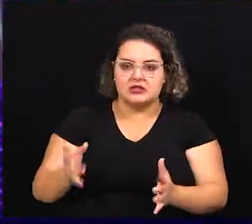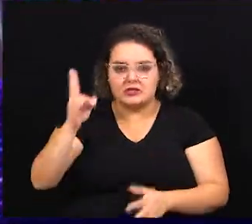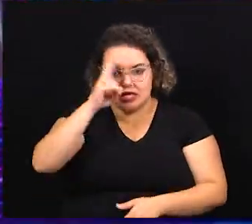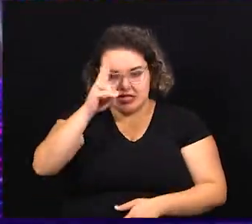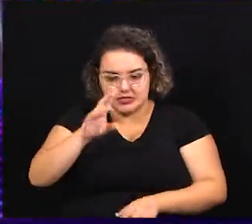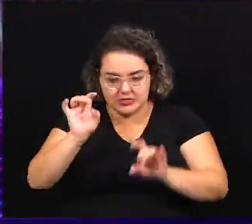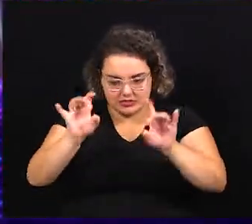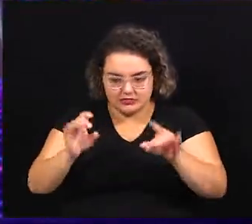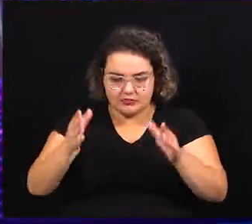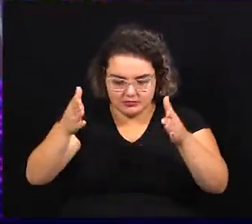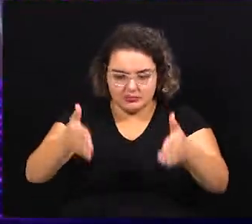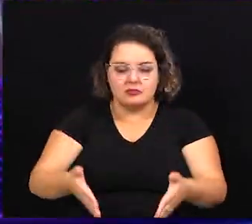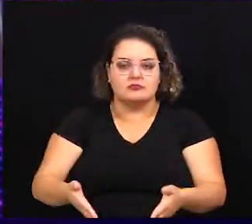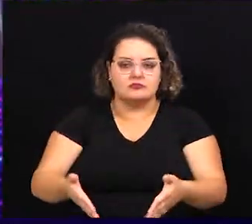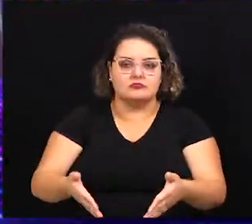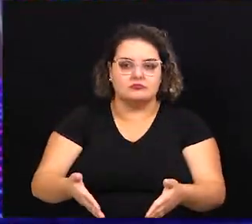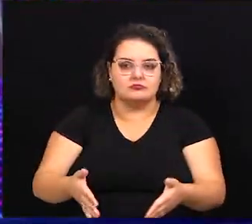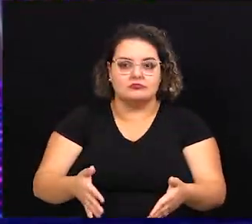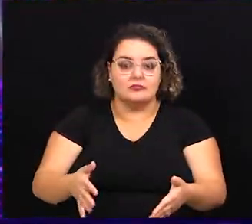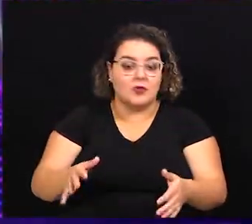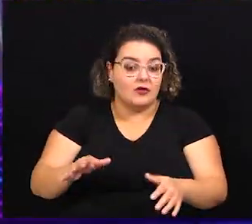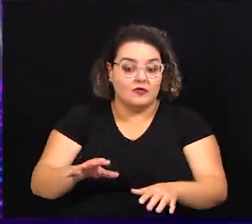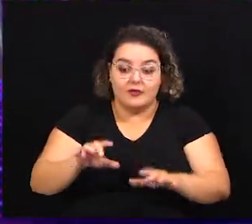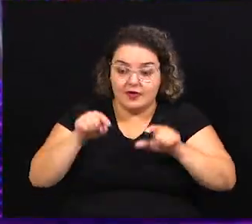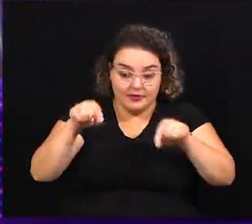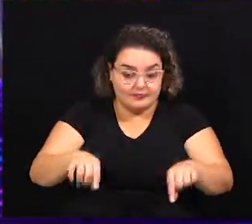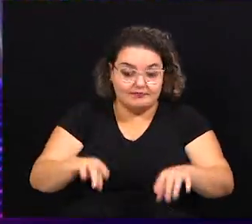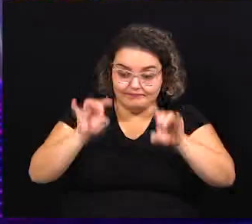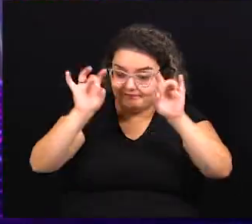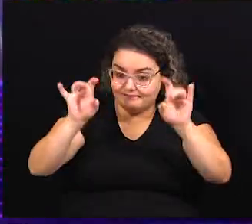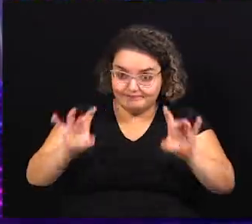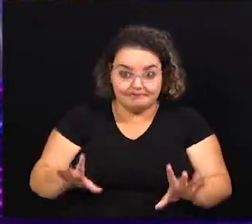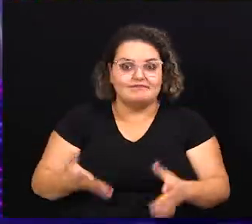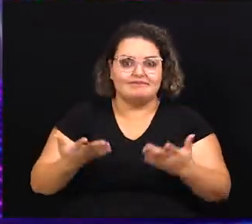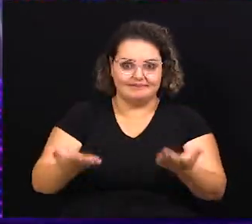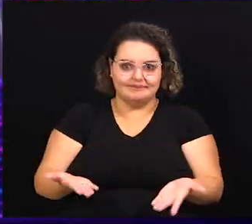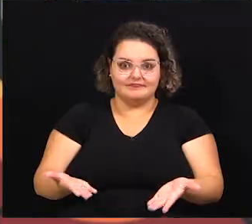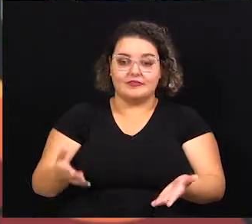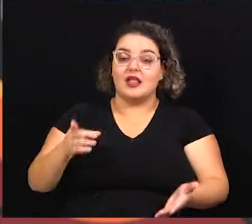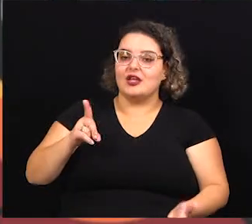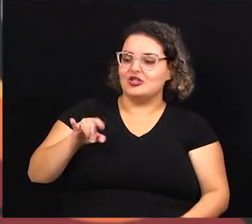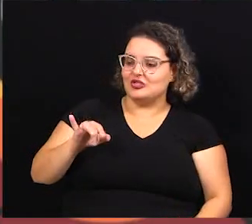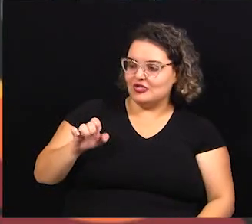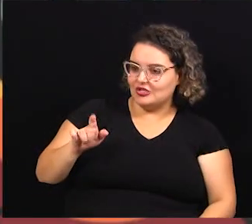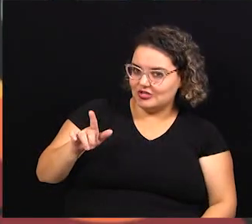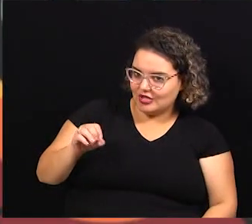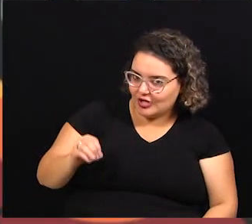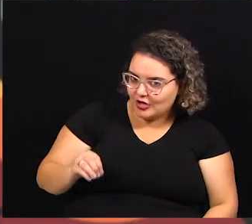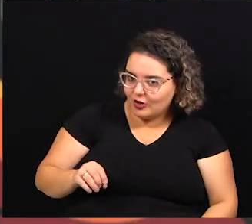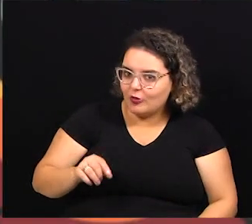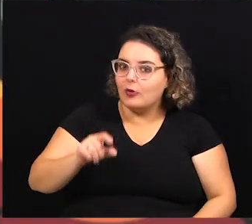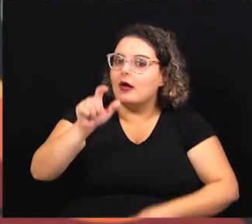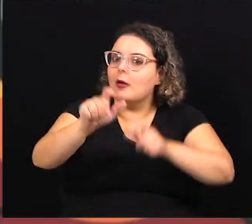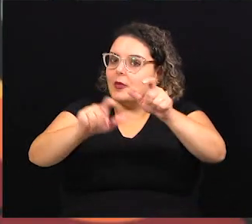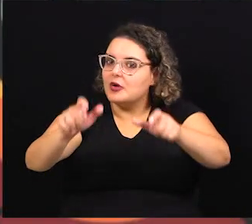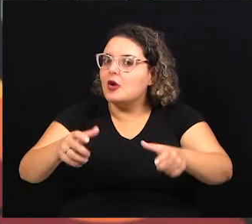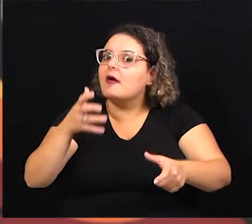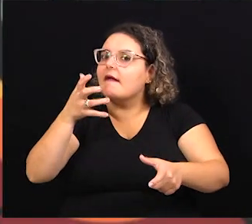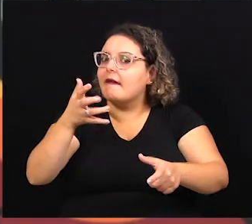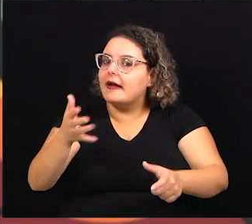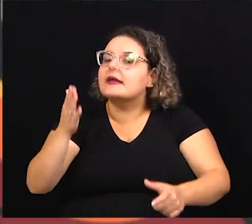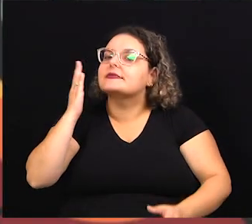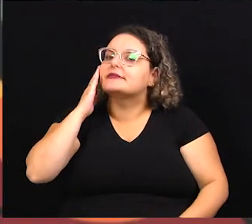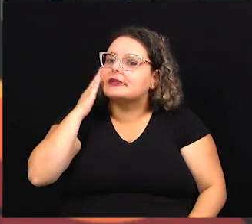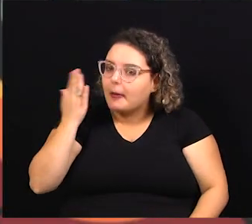mudaria nada nessa história em específico. Foi um caso, assim, à parte mesmo. Agora, Diego, pessoal de casa,